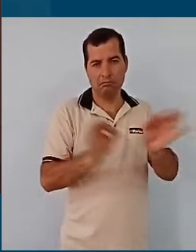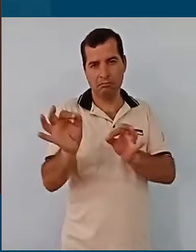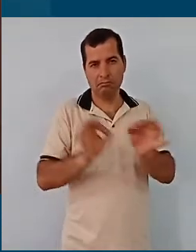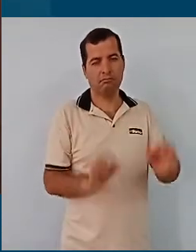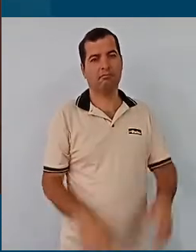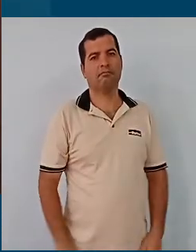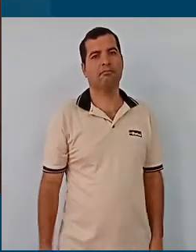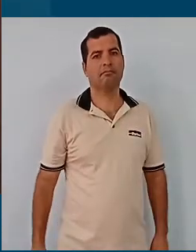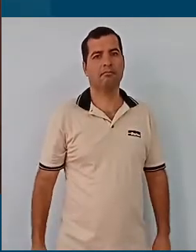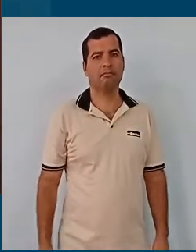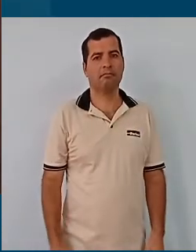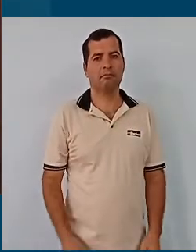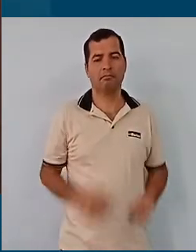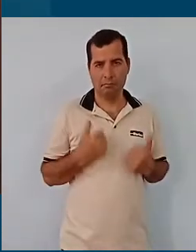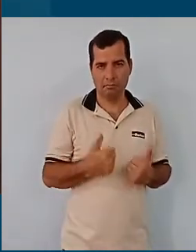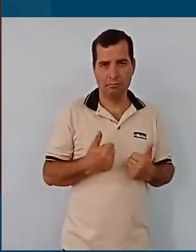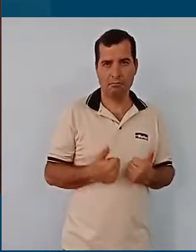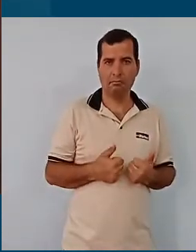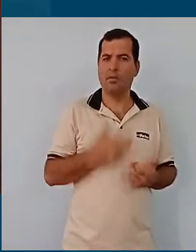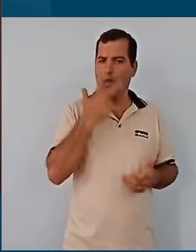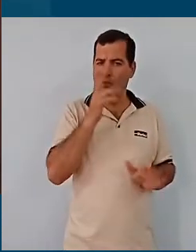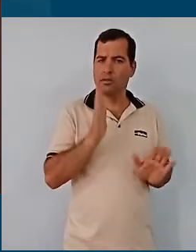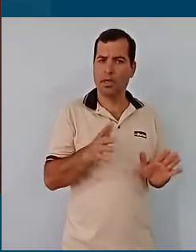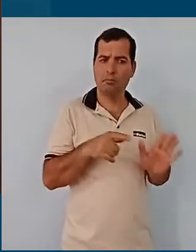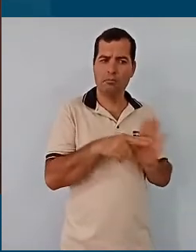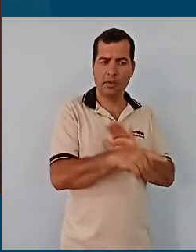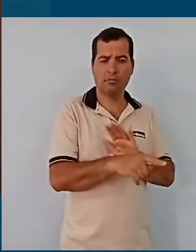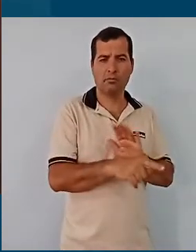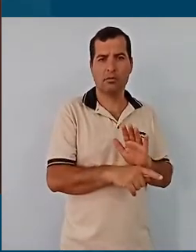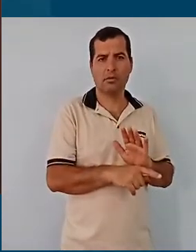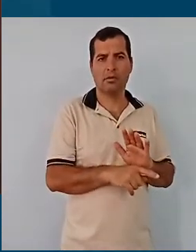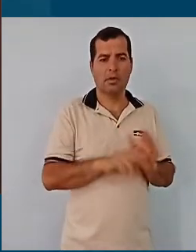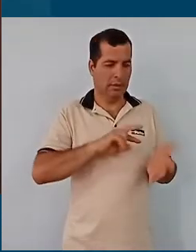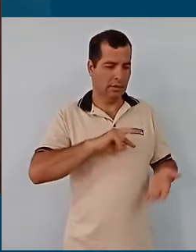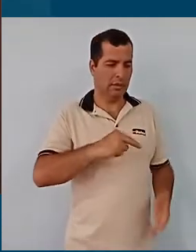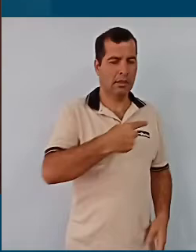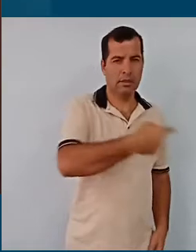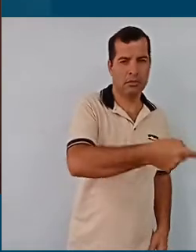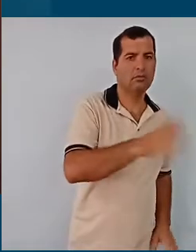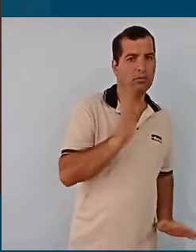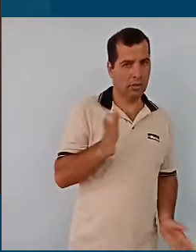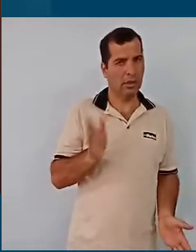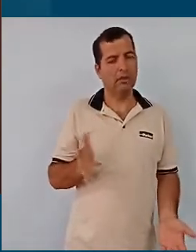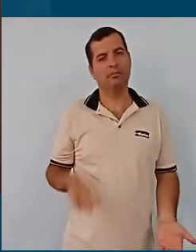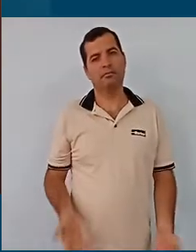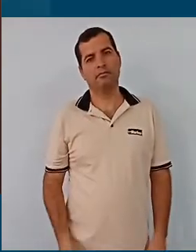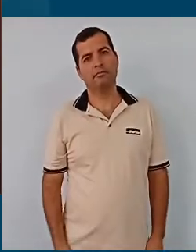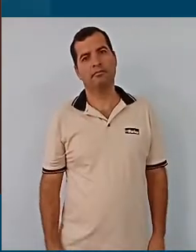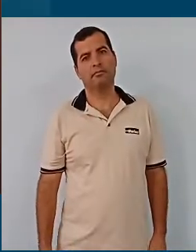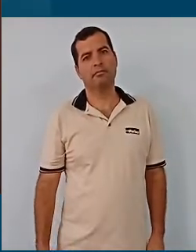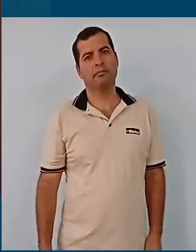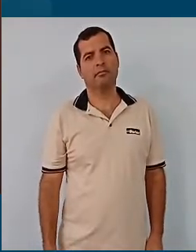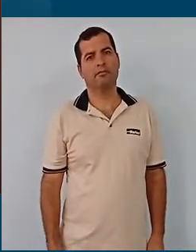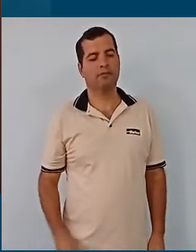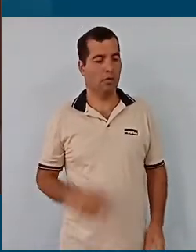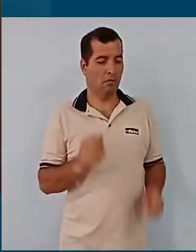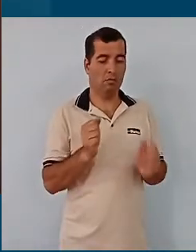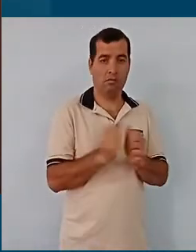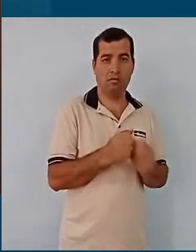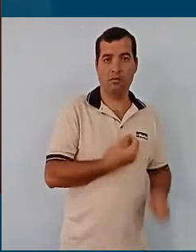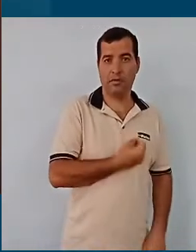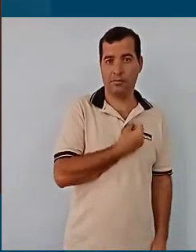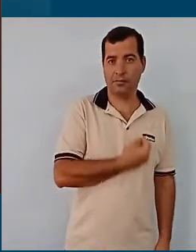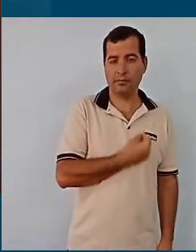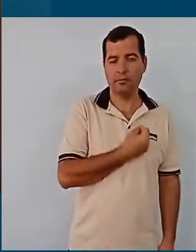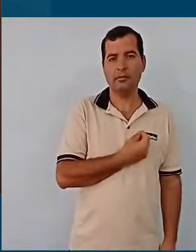Bem, então eu acho que uma das questões da transição está aí, né? Tem essa coisa do conviver,